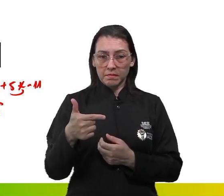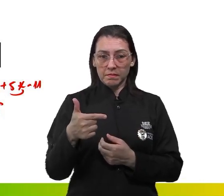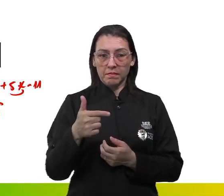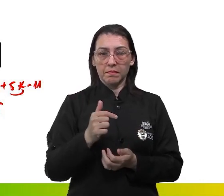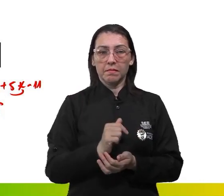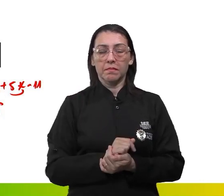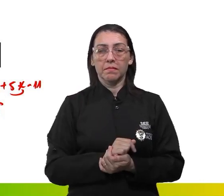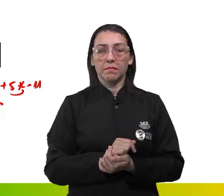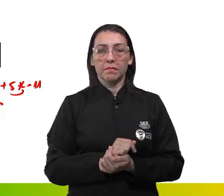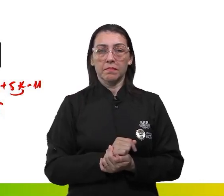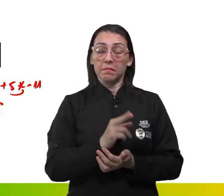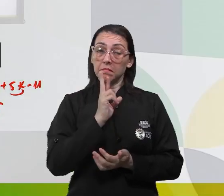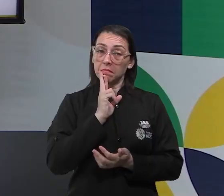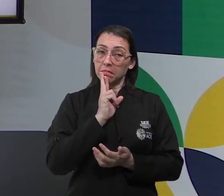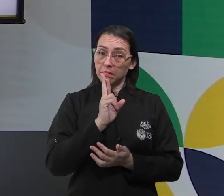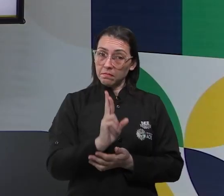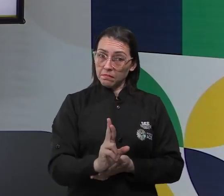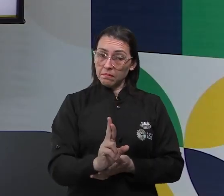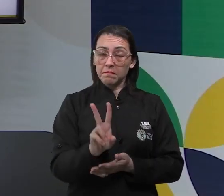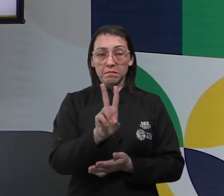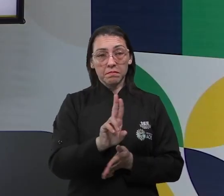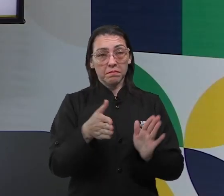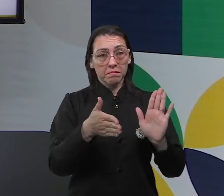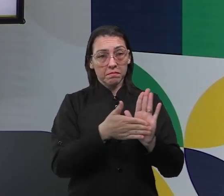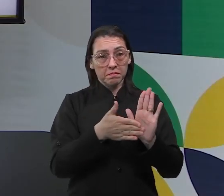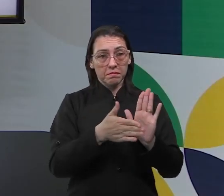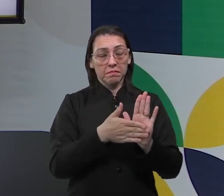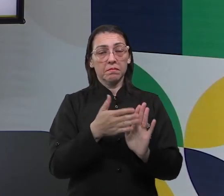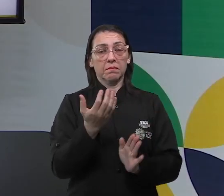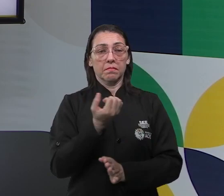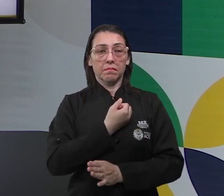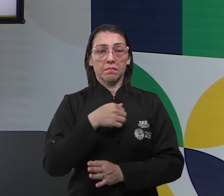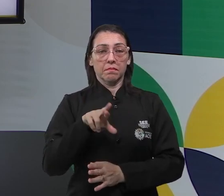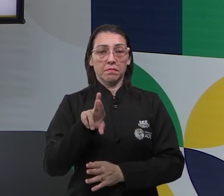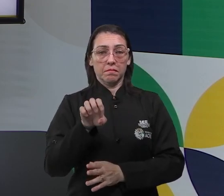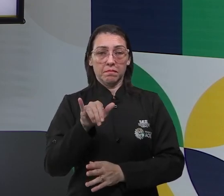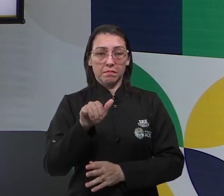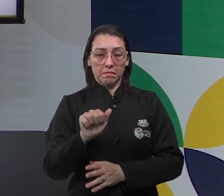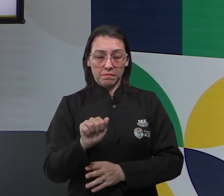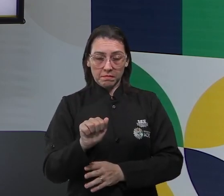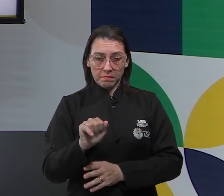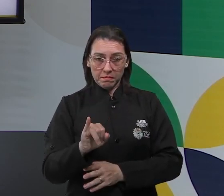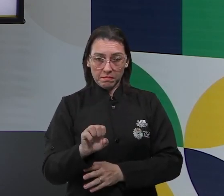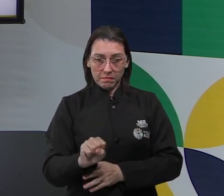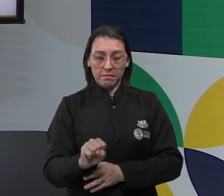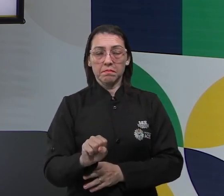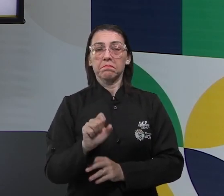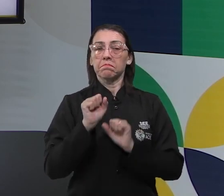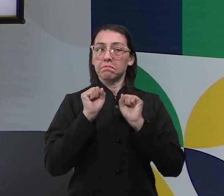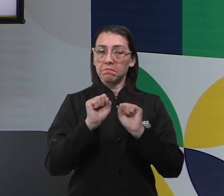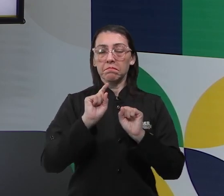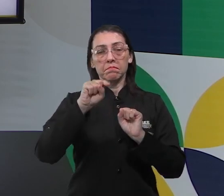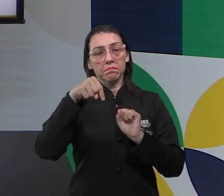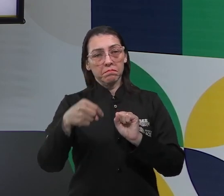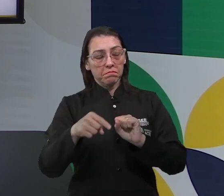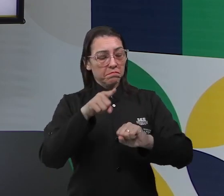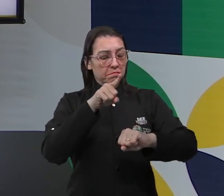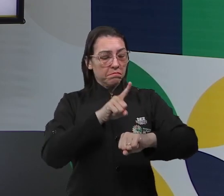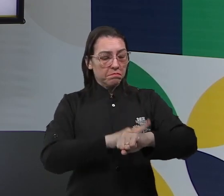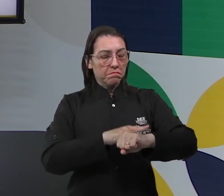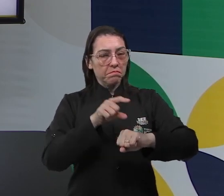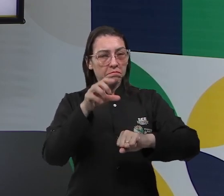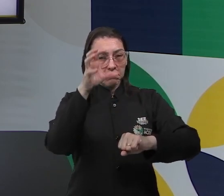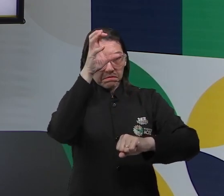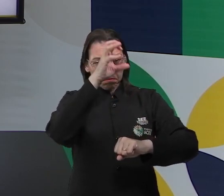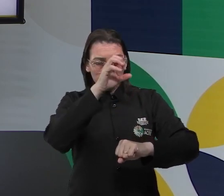Então, é assim que você resolve a equação usando as propriedades dos números reais. É claro que você pode, depois de um certo tempo,